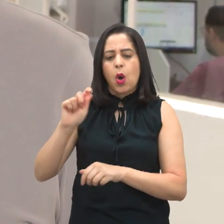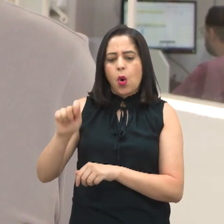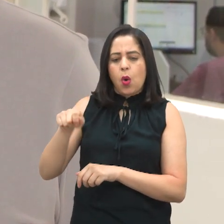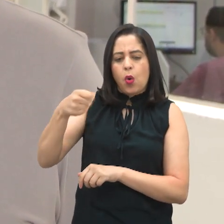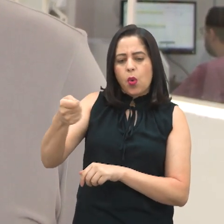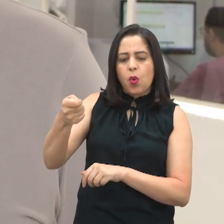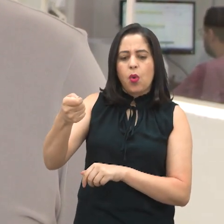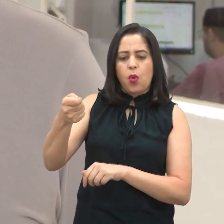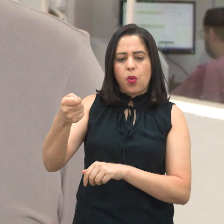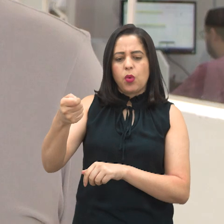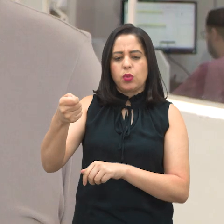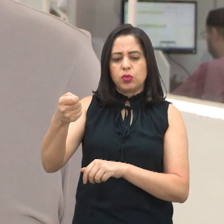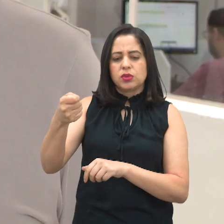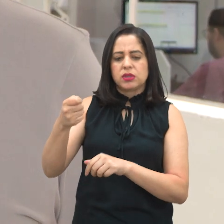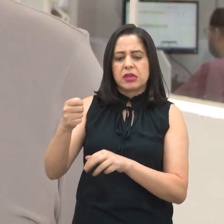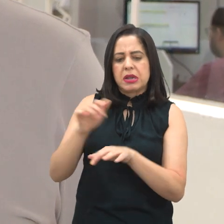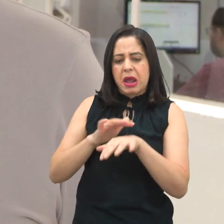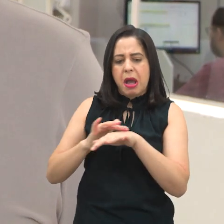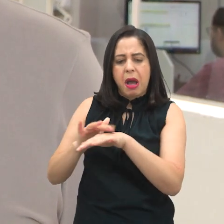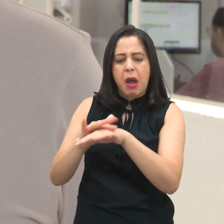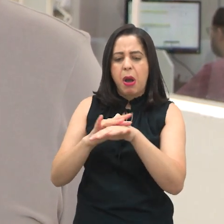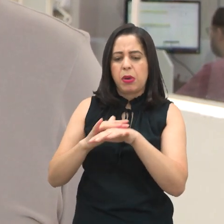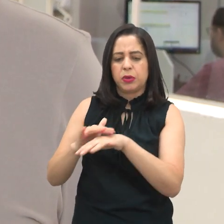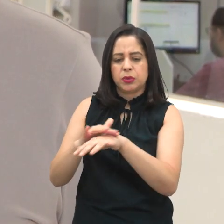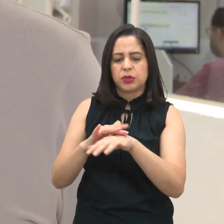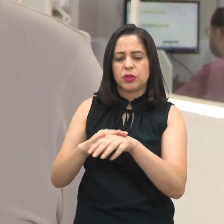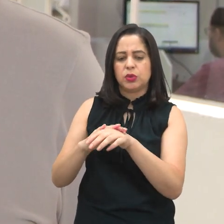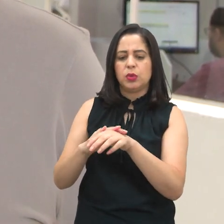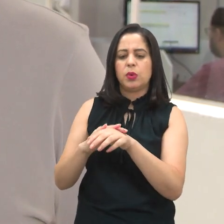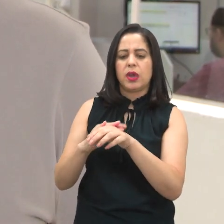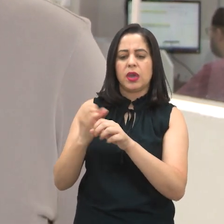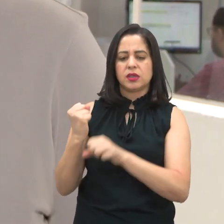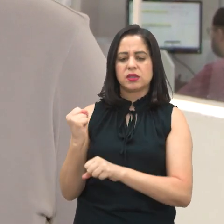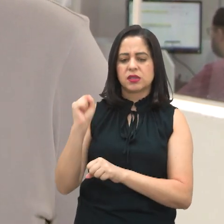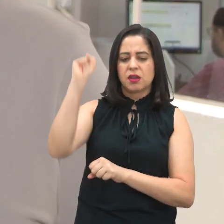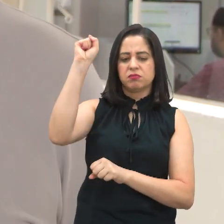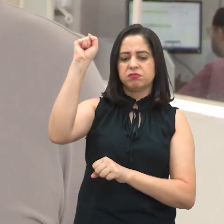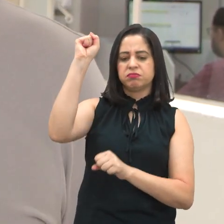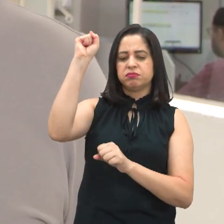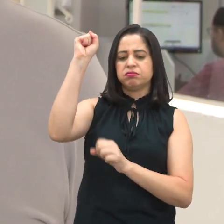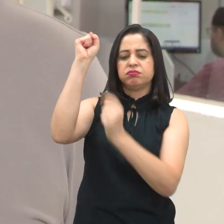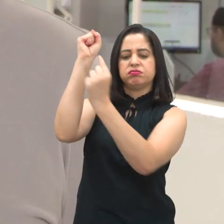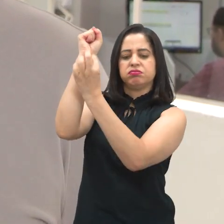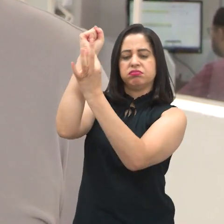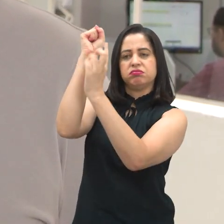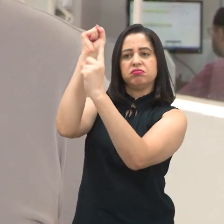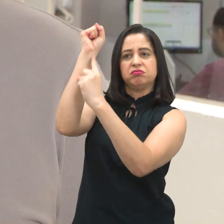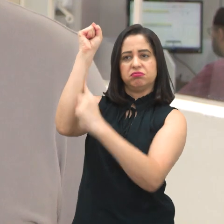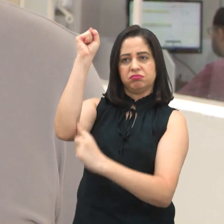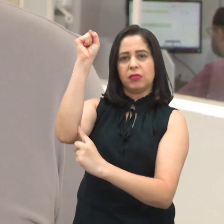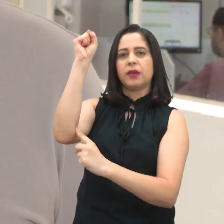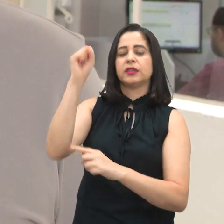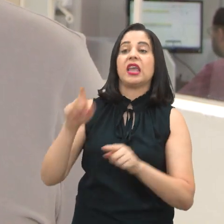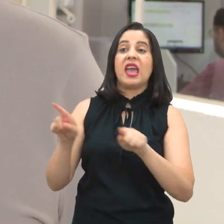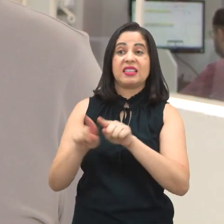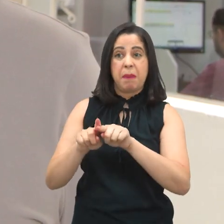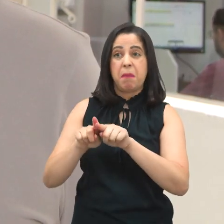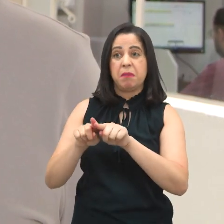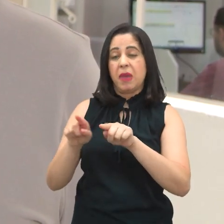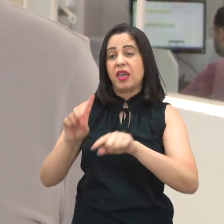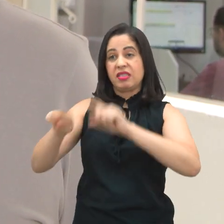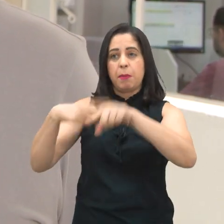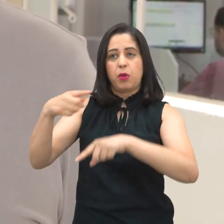para o HIV, a pessoa vai fazer na sua casa, sozinho, vai ter as orientações para ela poder também depois decidir o que vai fazer com